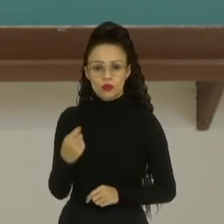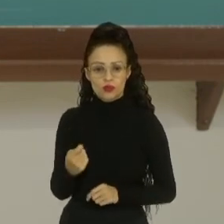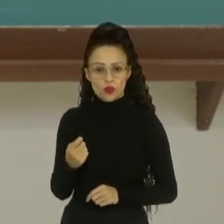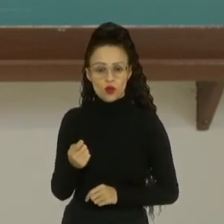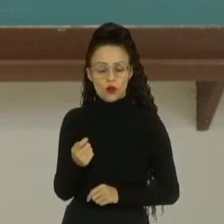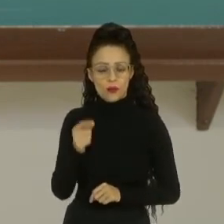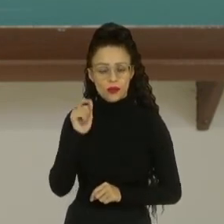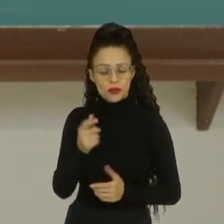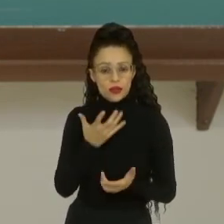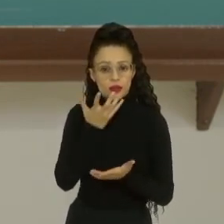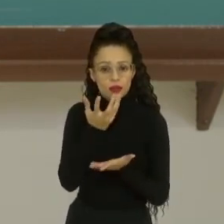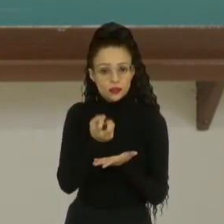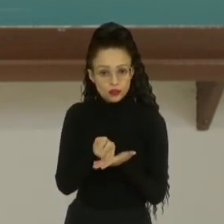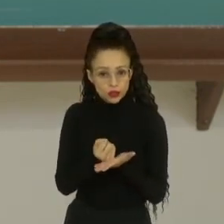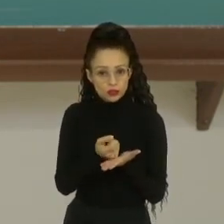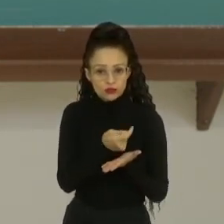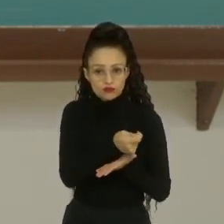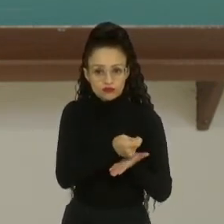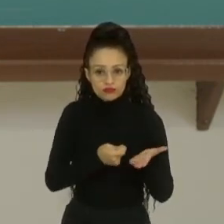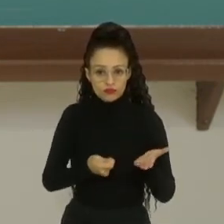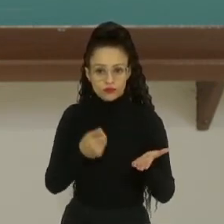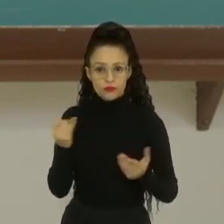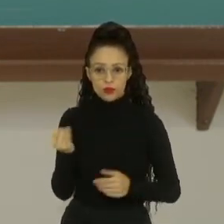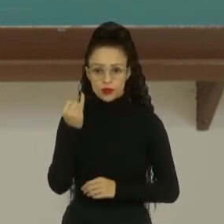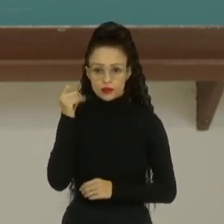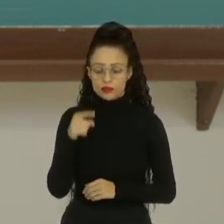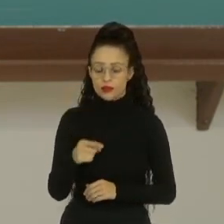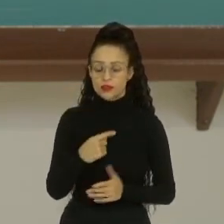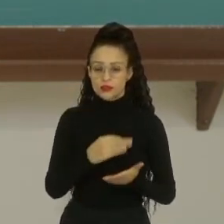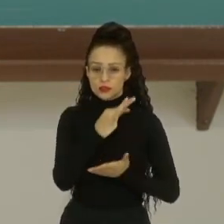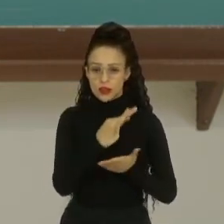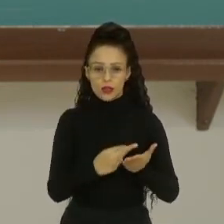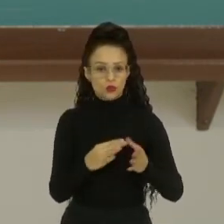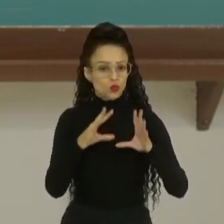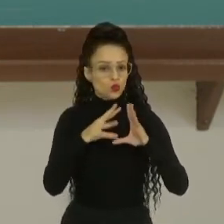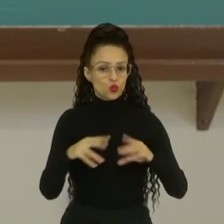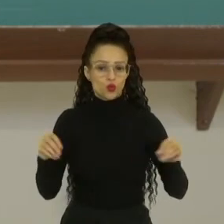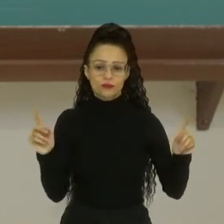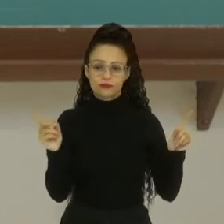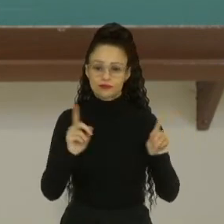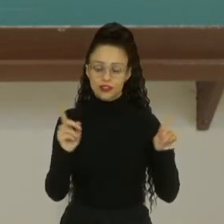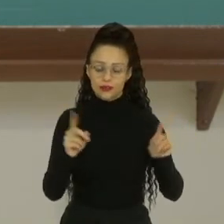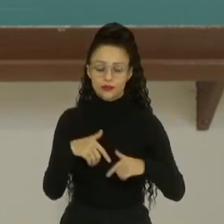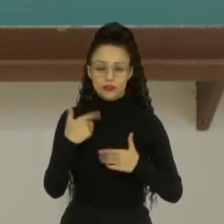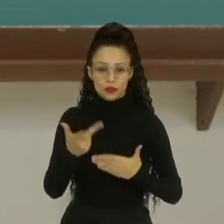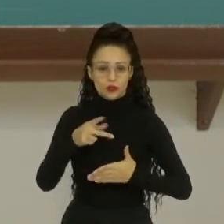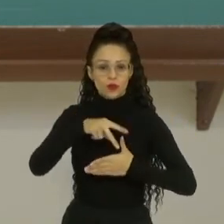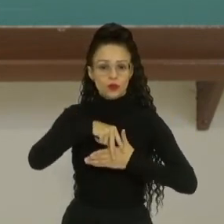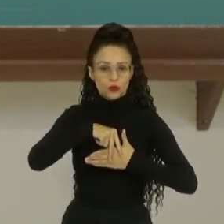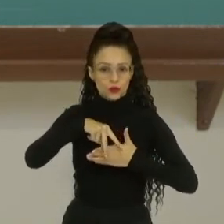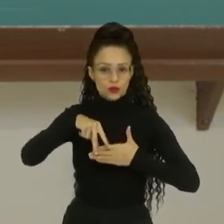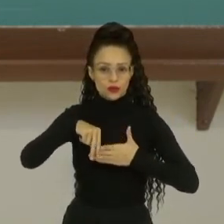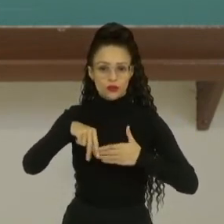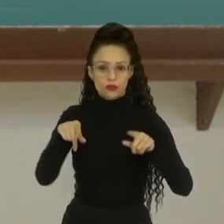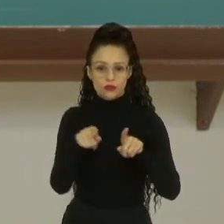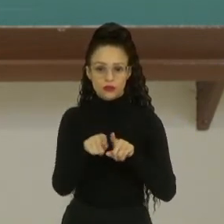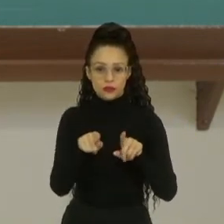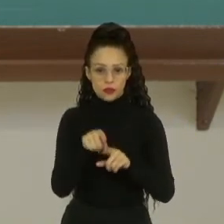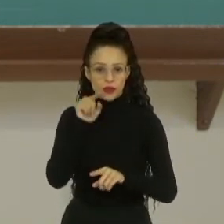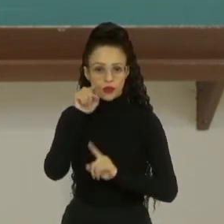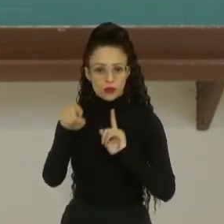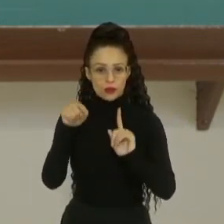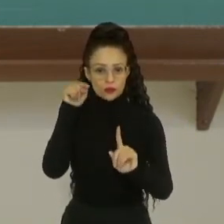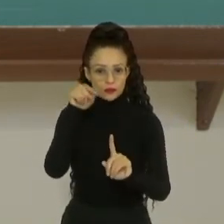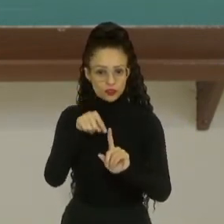muito importante por escrito. E aí aquele texto ele não vai se perder, né? Então, o cordel também ganhou essa